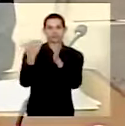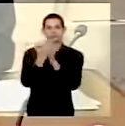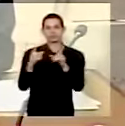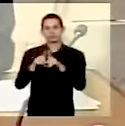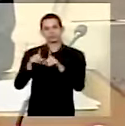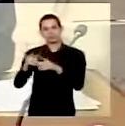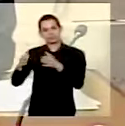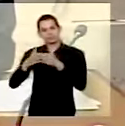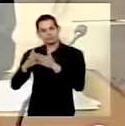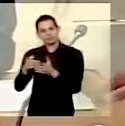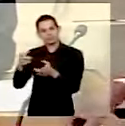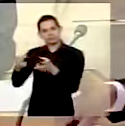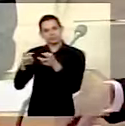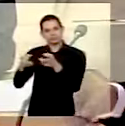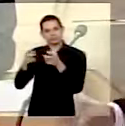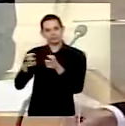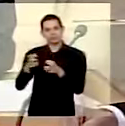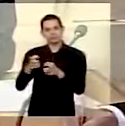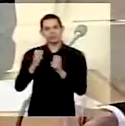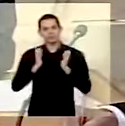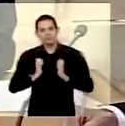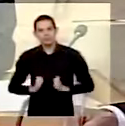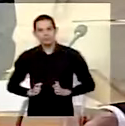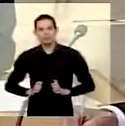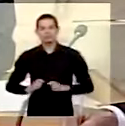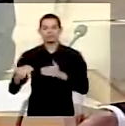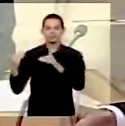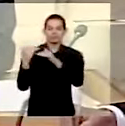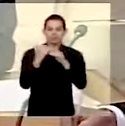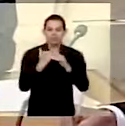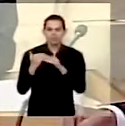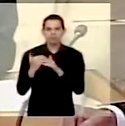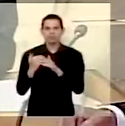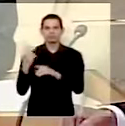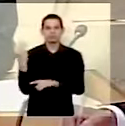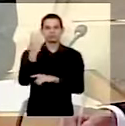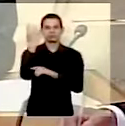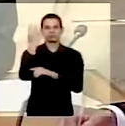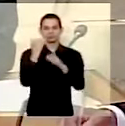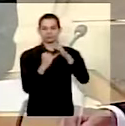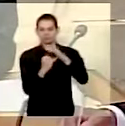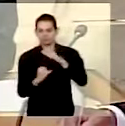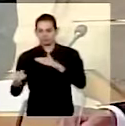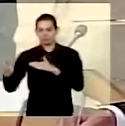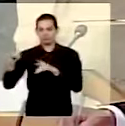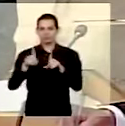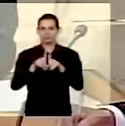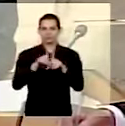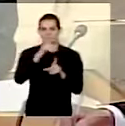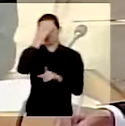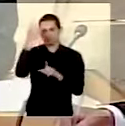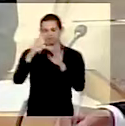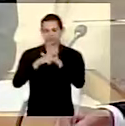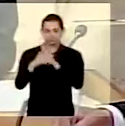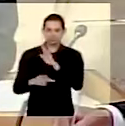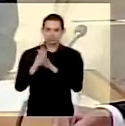veemência passa a cobrar ética, coerência, eficiência de suas instituições e dos homens públicos.